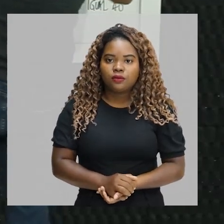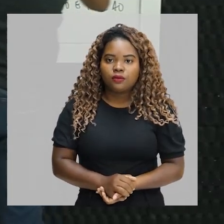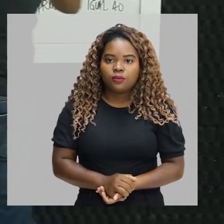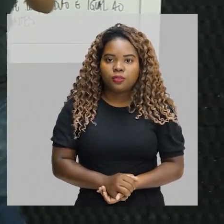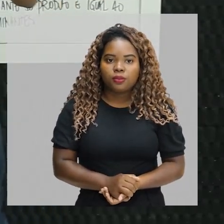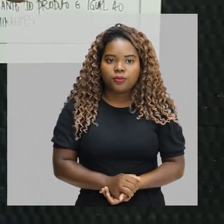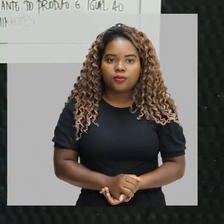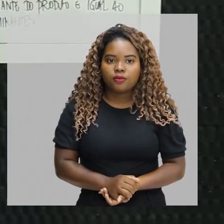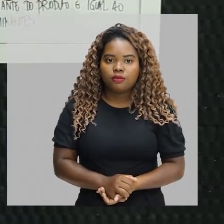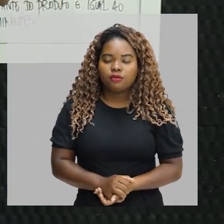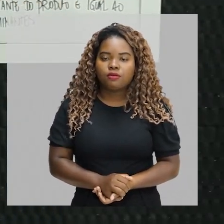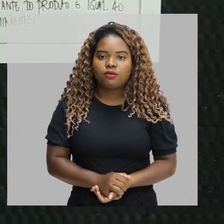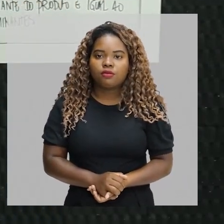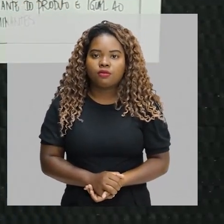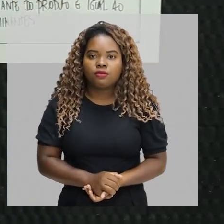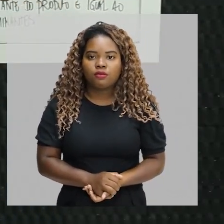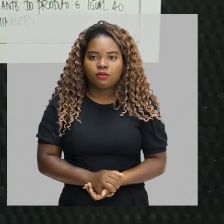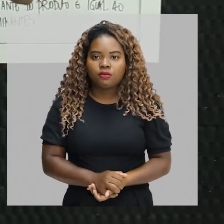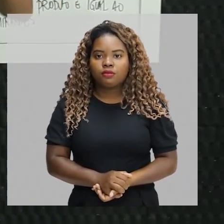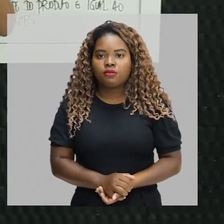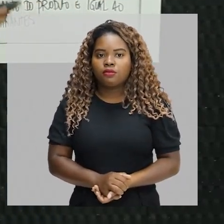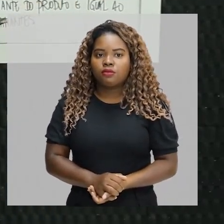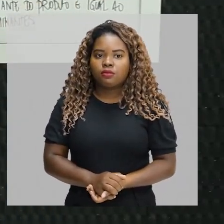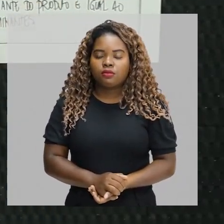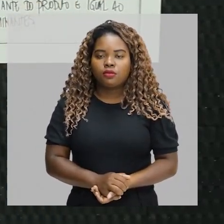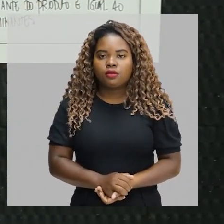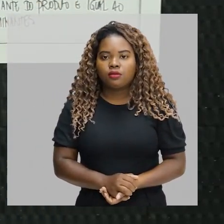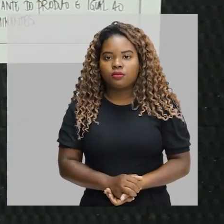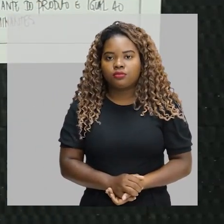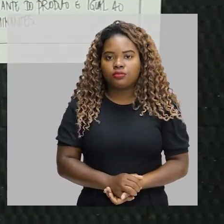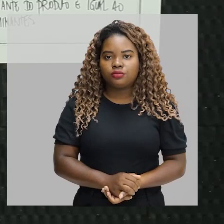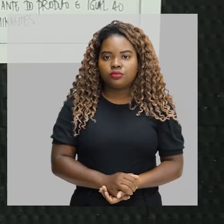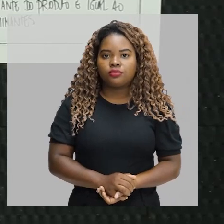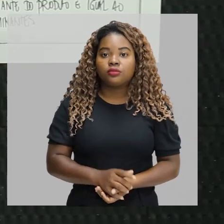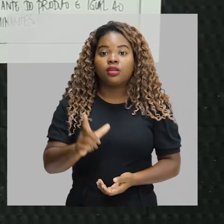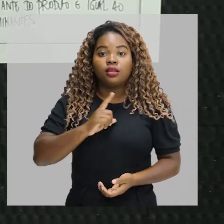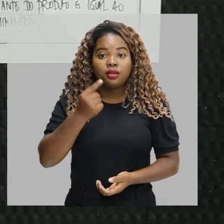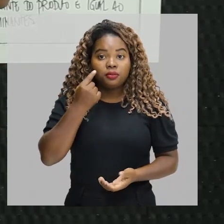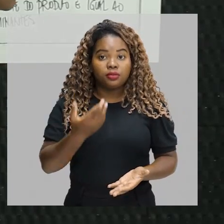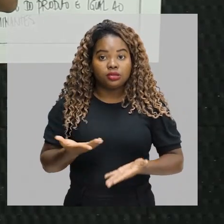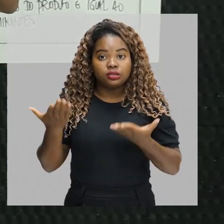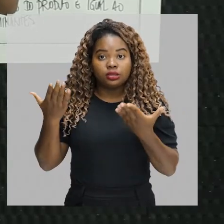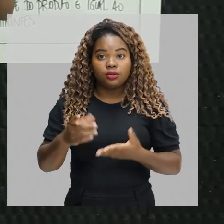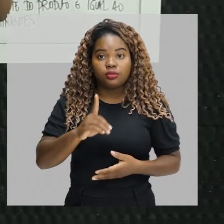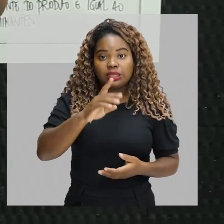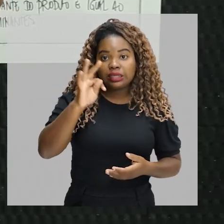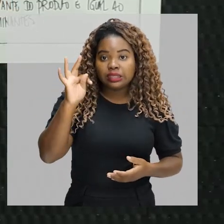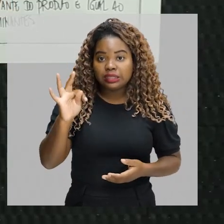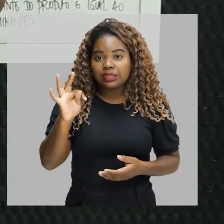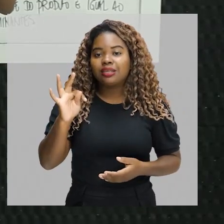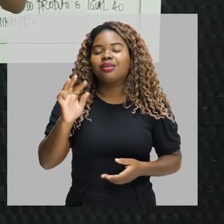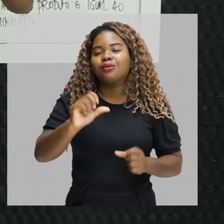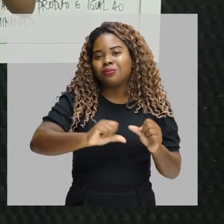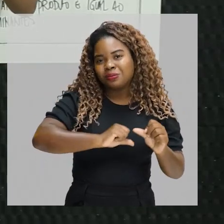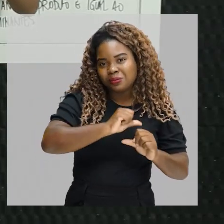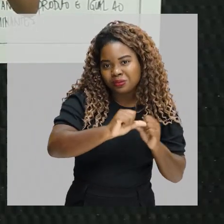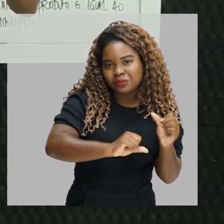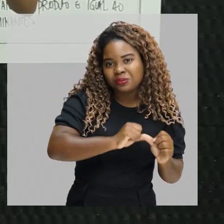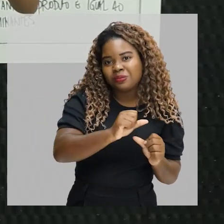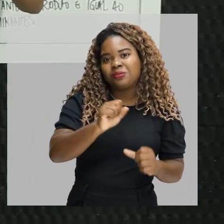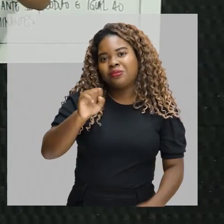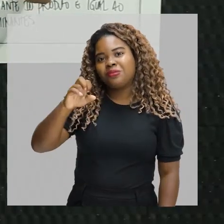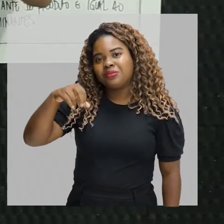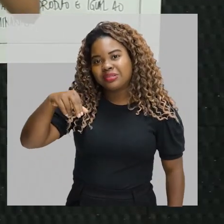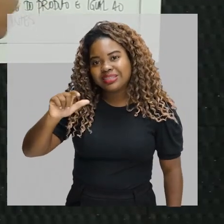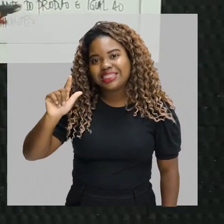entre si a posição de duas linhas ou colunas, o determinante dessa matriz muda